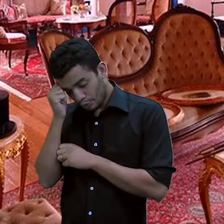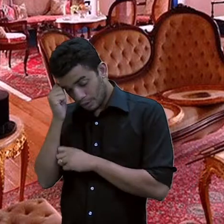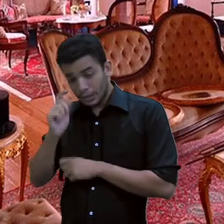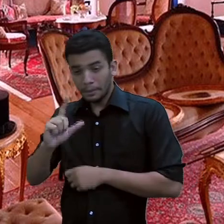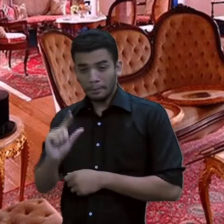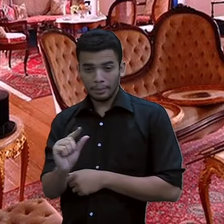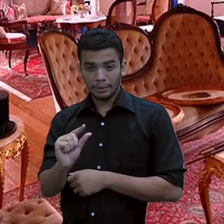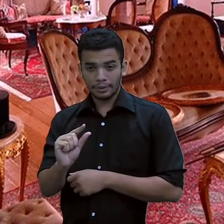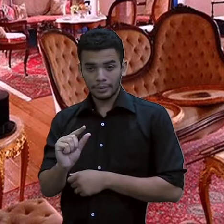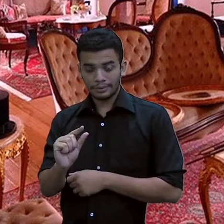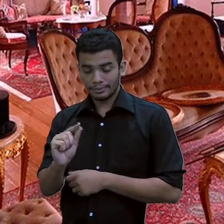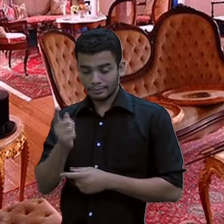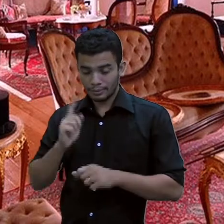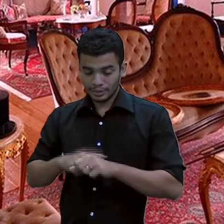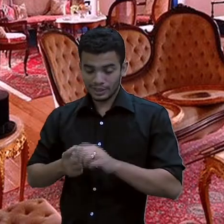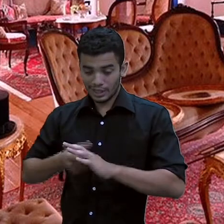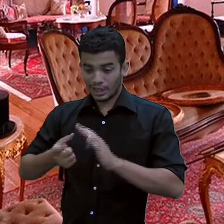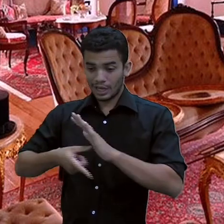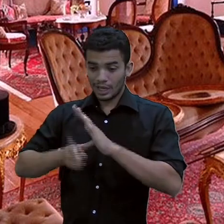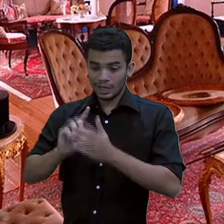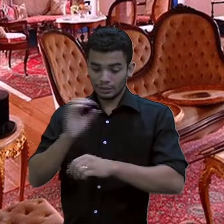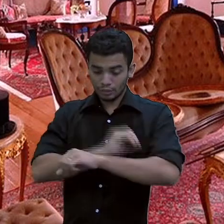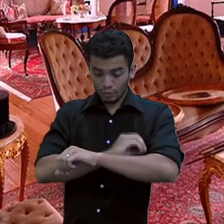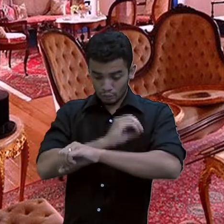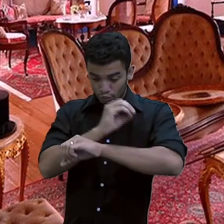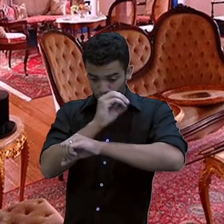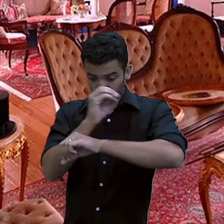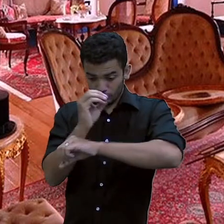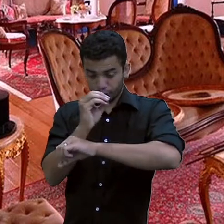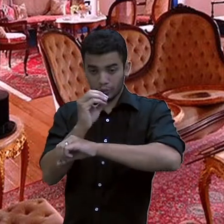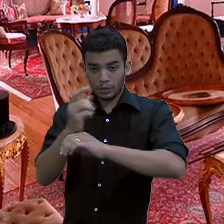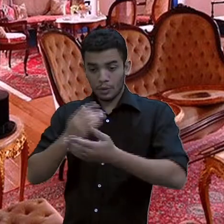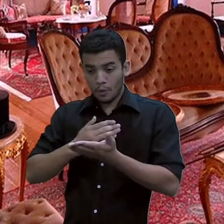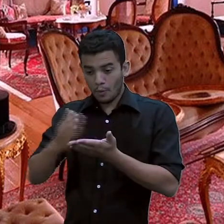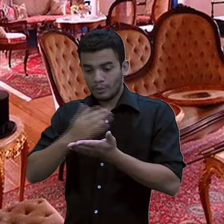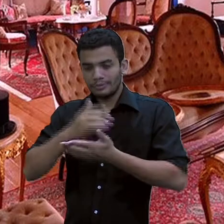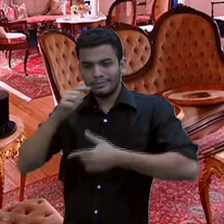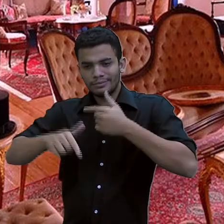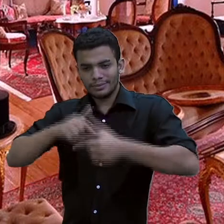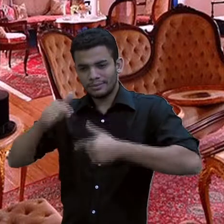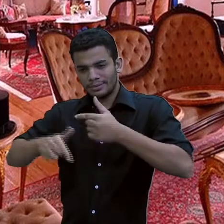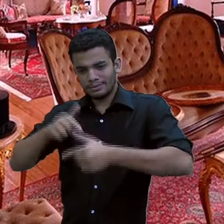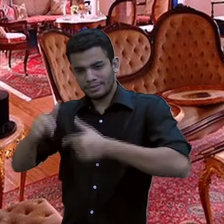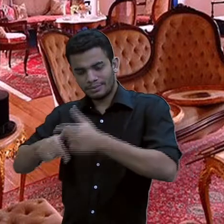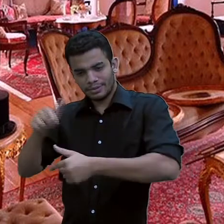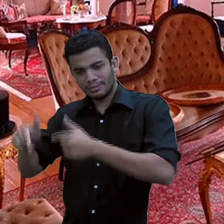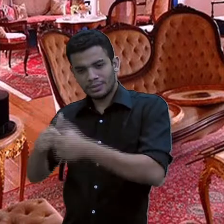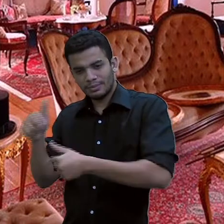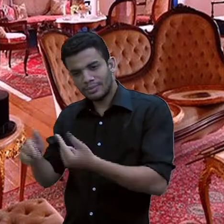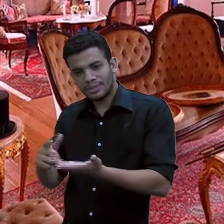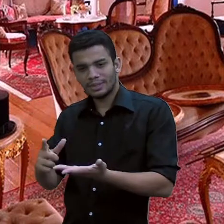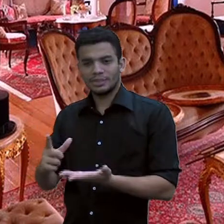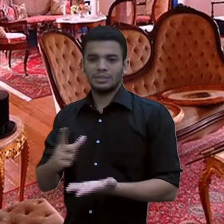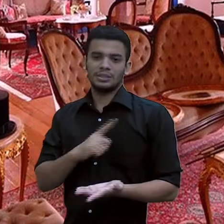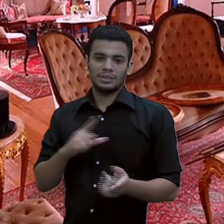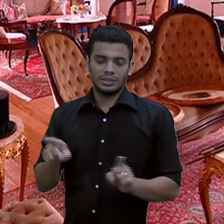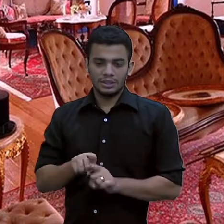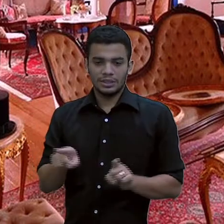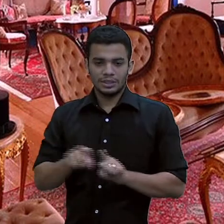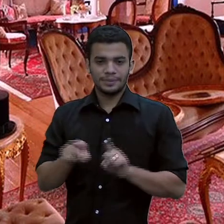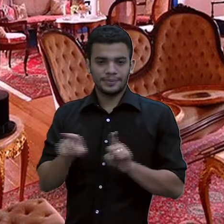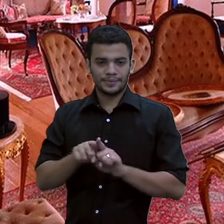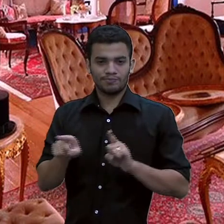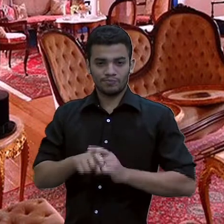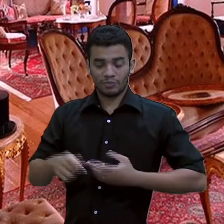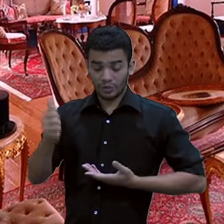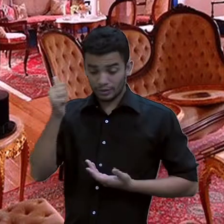mulheres designavam as tarefas das escravas, que além de fazerem tarefas domésticas e cozinhar, eram